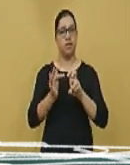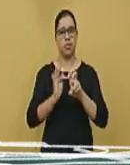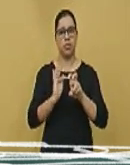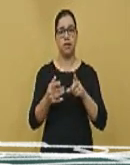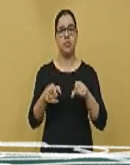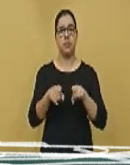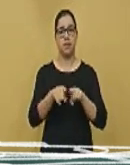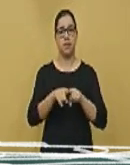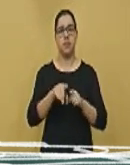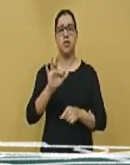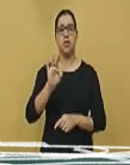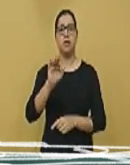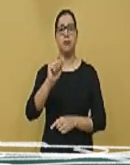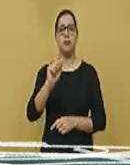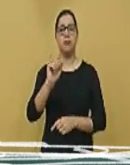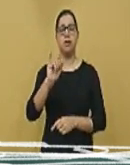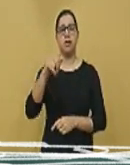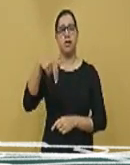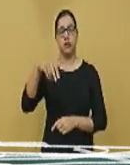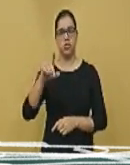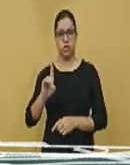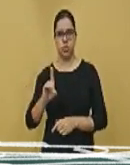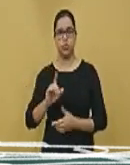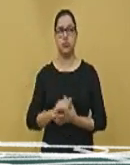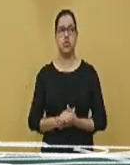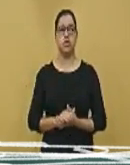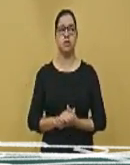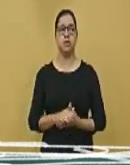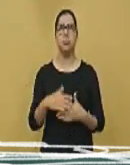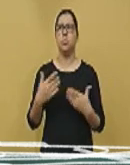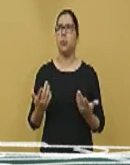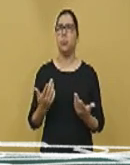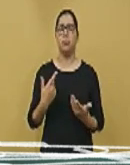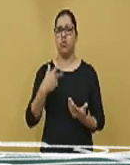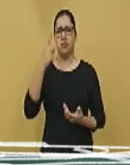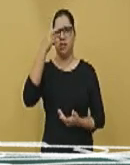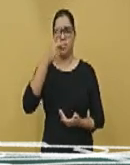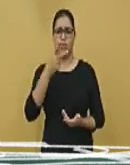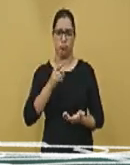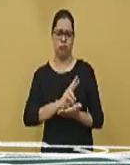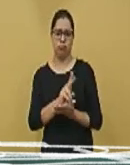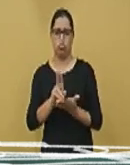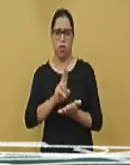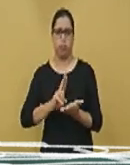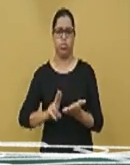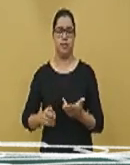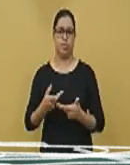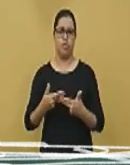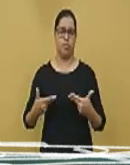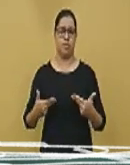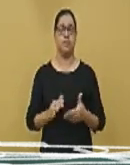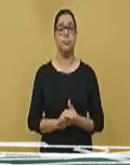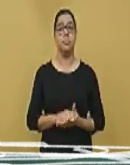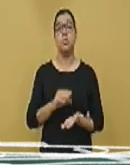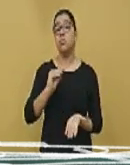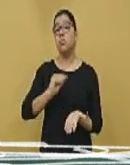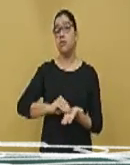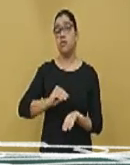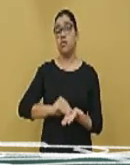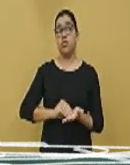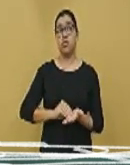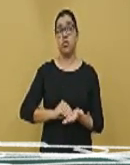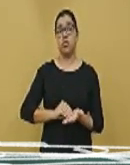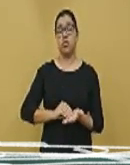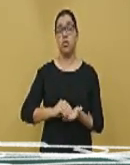a FAIND e... Bom, eu esqueci algumas, não vou citar todos. Né? E faltou, desse dinheiro que veio